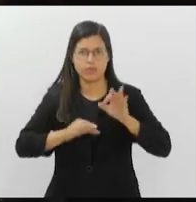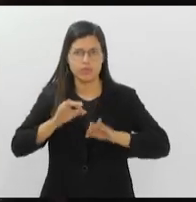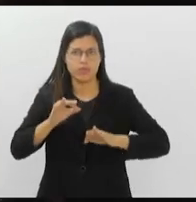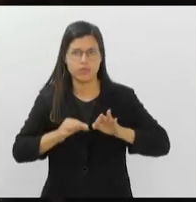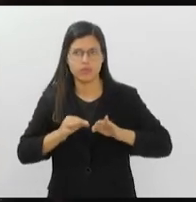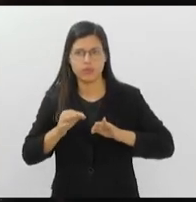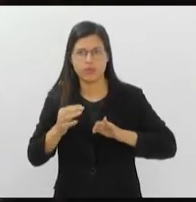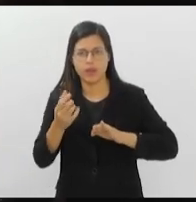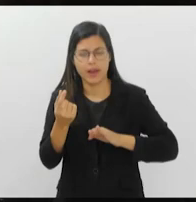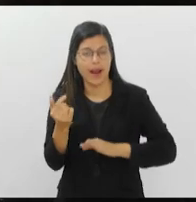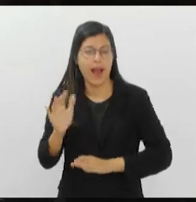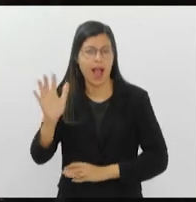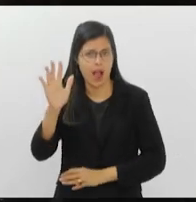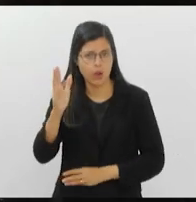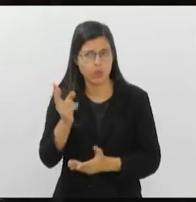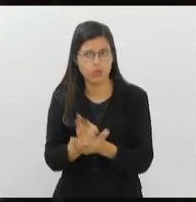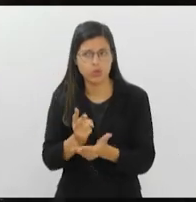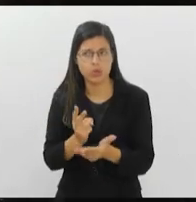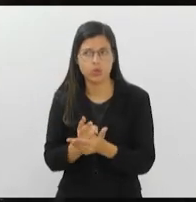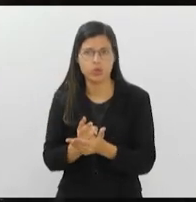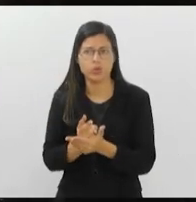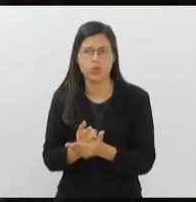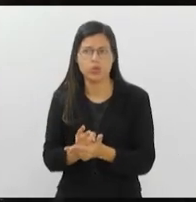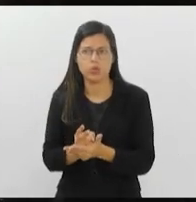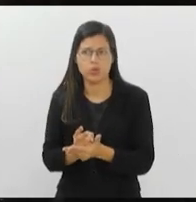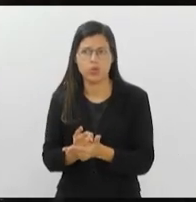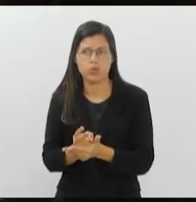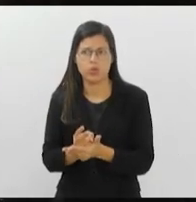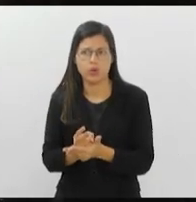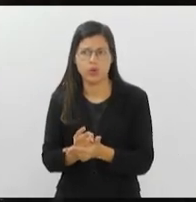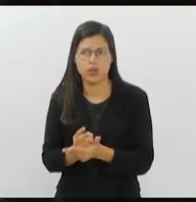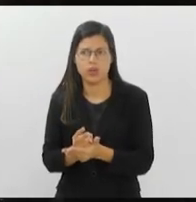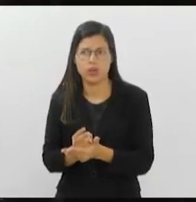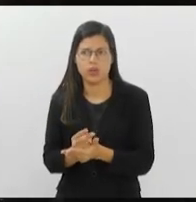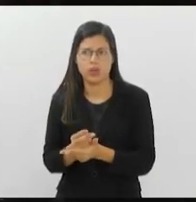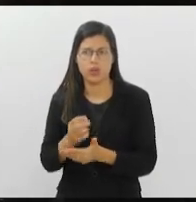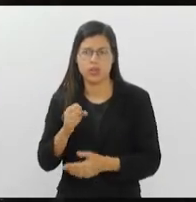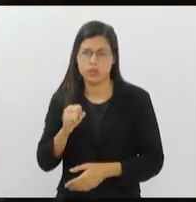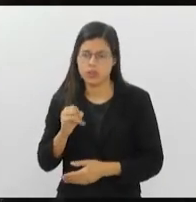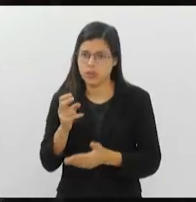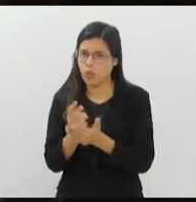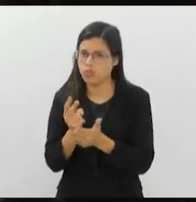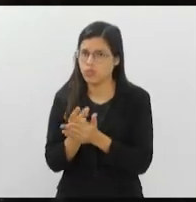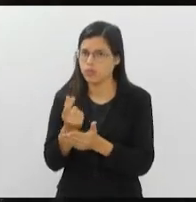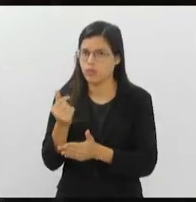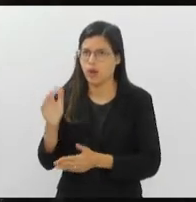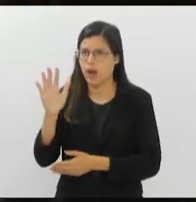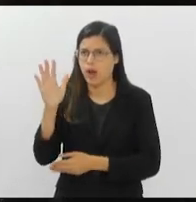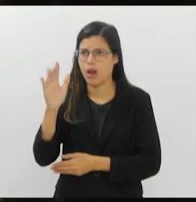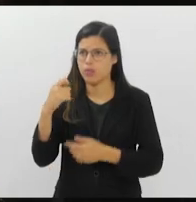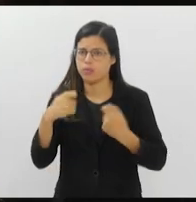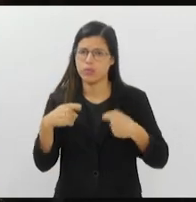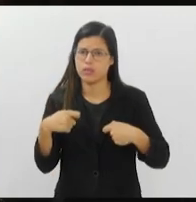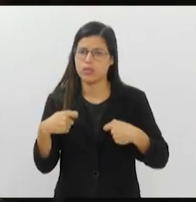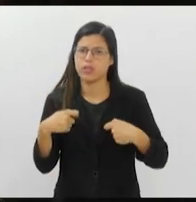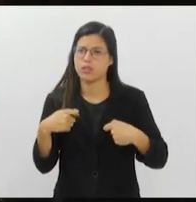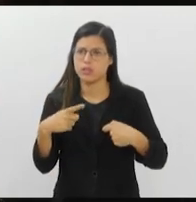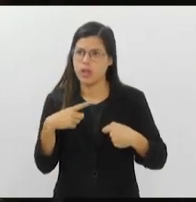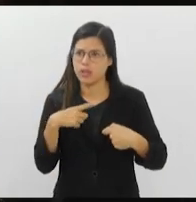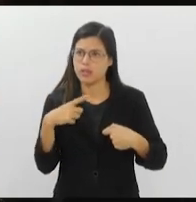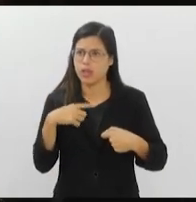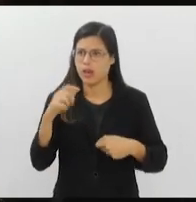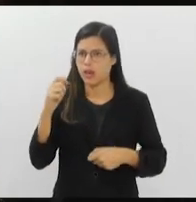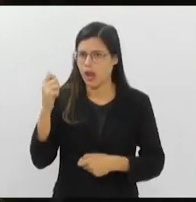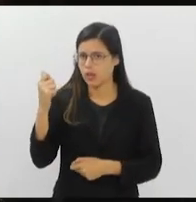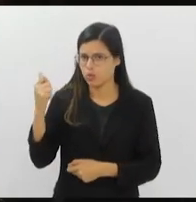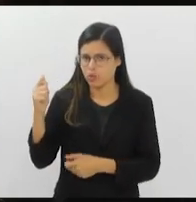pena. Ele sustenta toda essa cadeia. Se ele continuar muito caro, ele não precisa. A gente tem diversas associações,